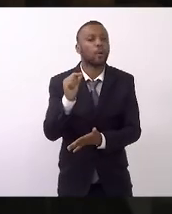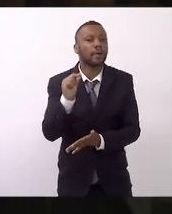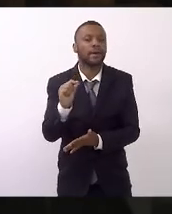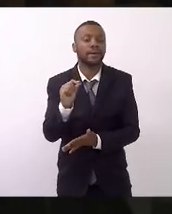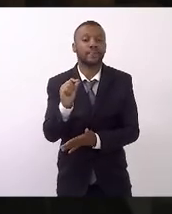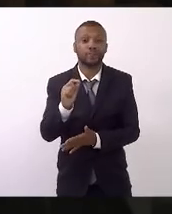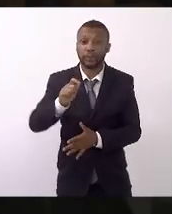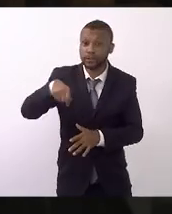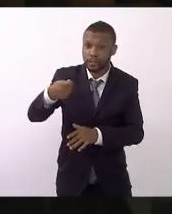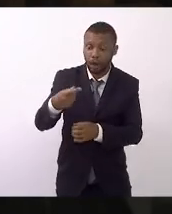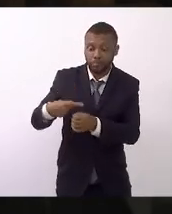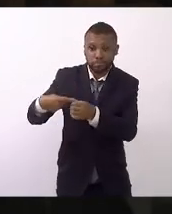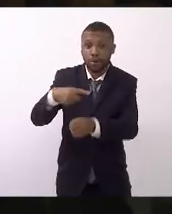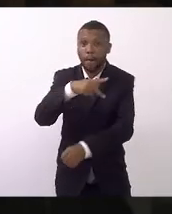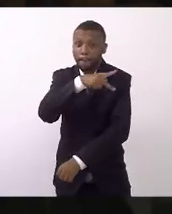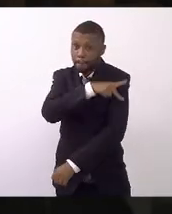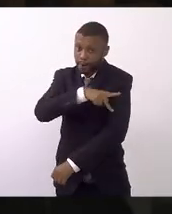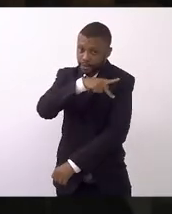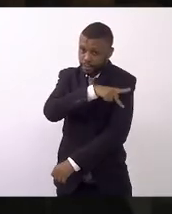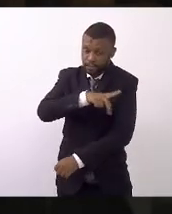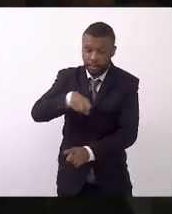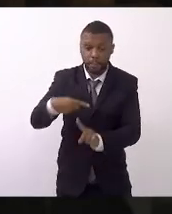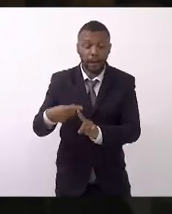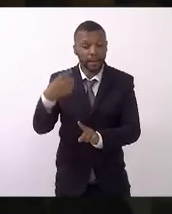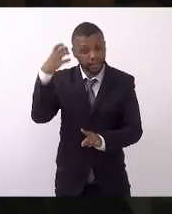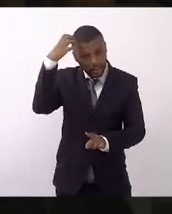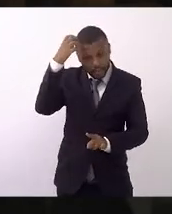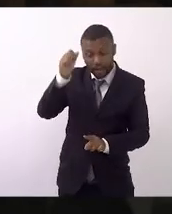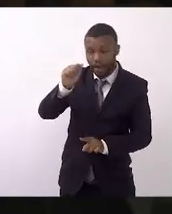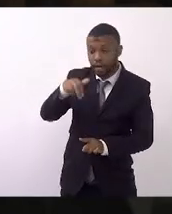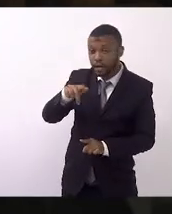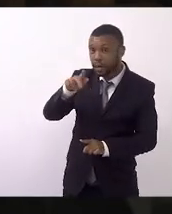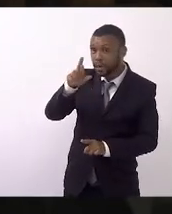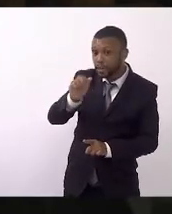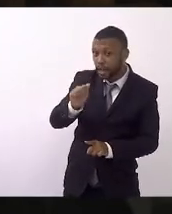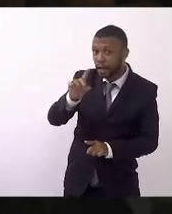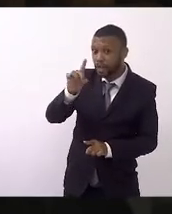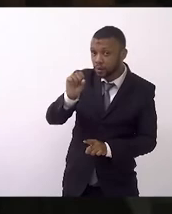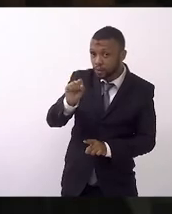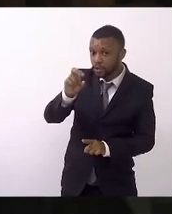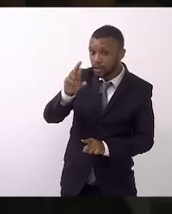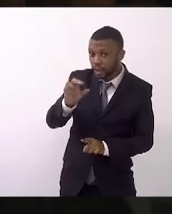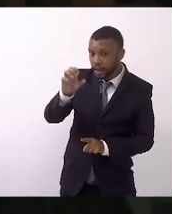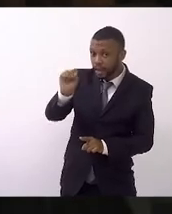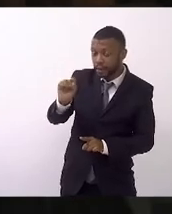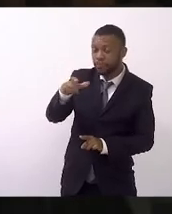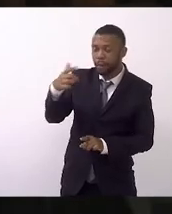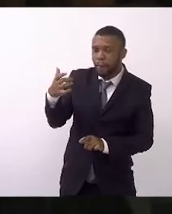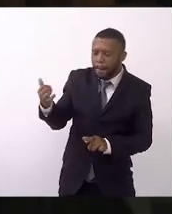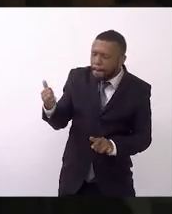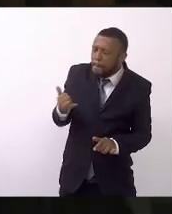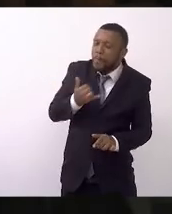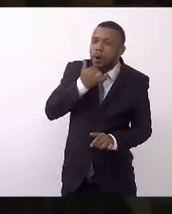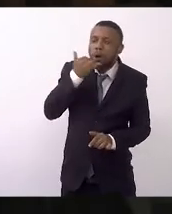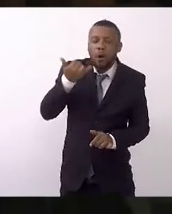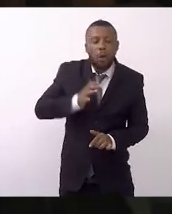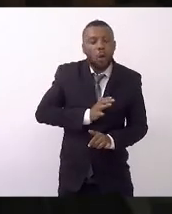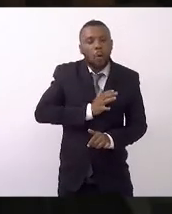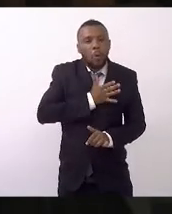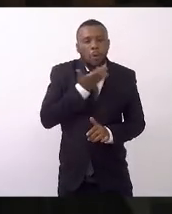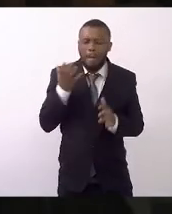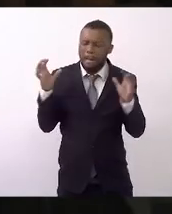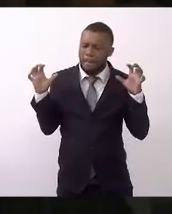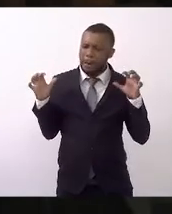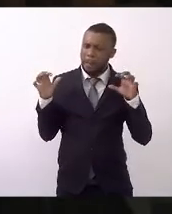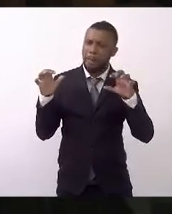Paraty e Angra dos Reis foram duramente atingidos, mas também